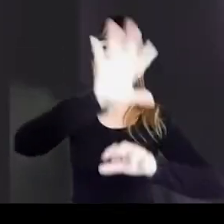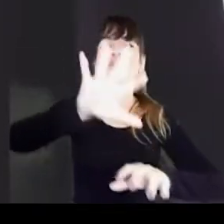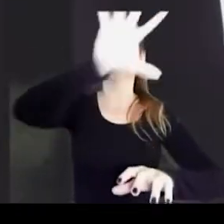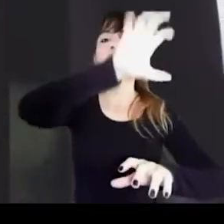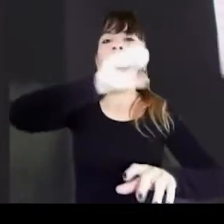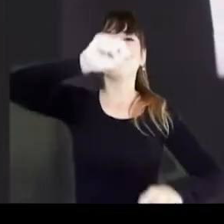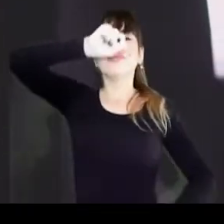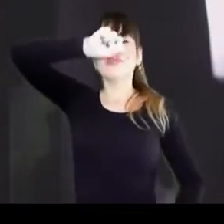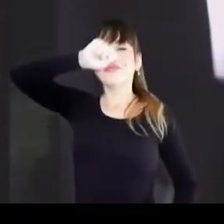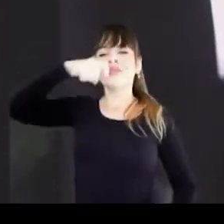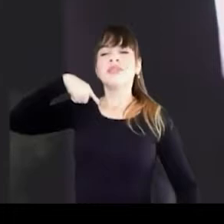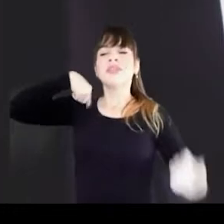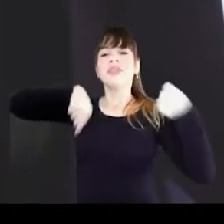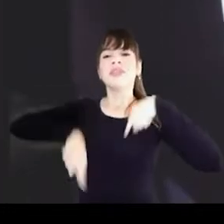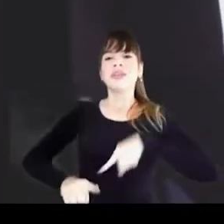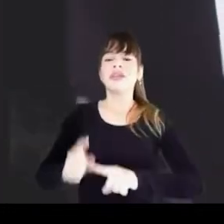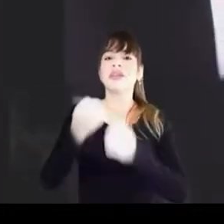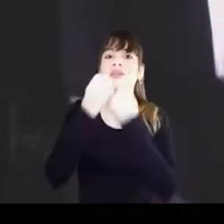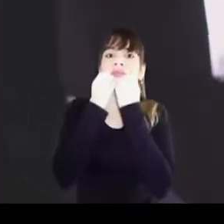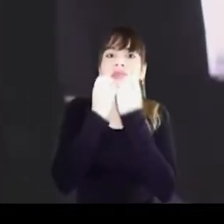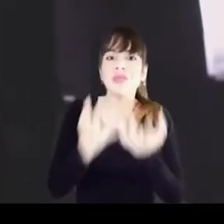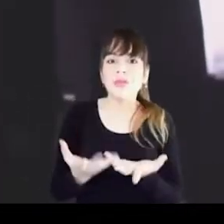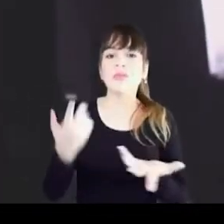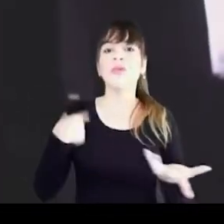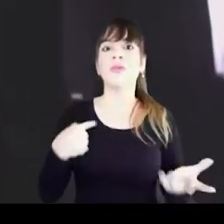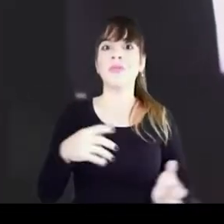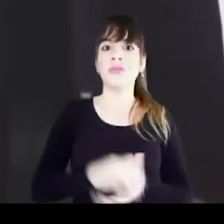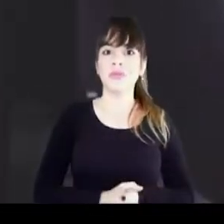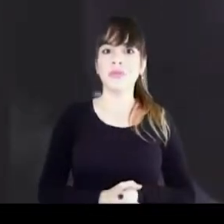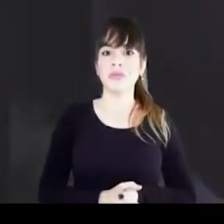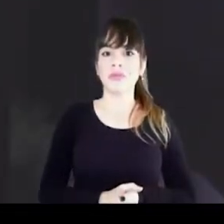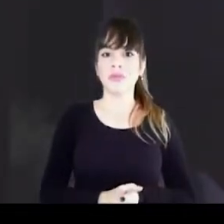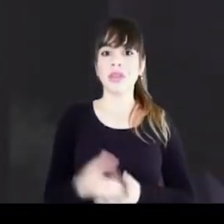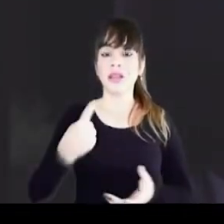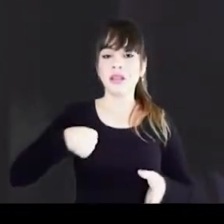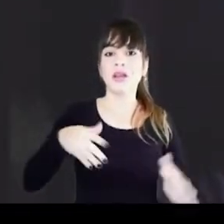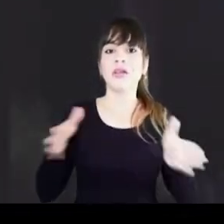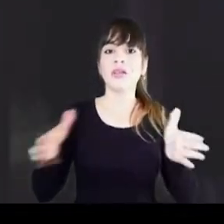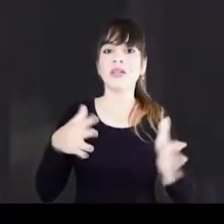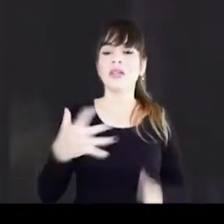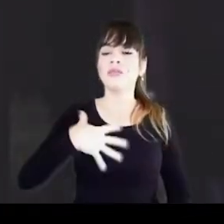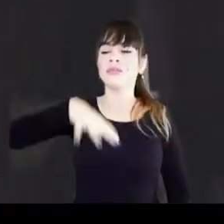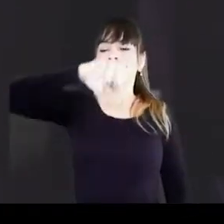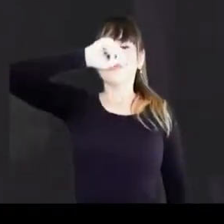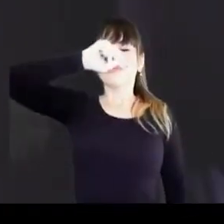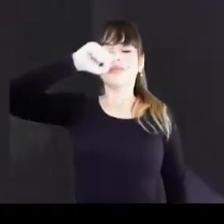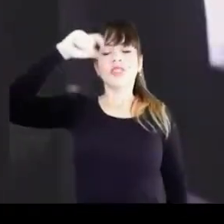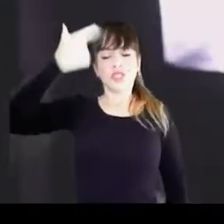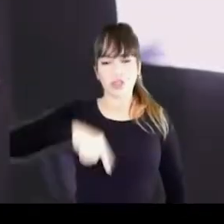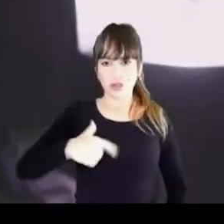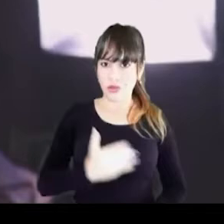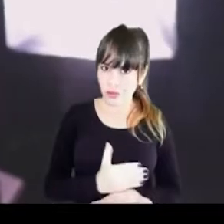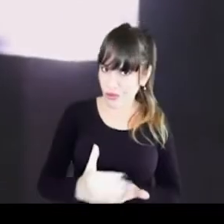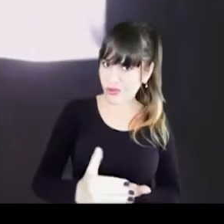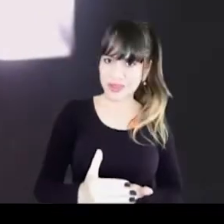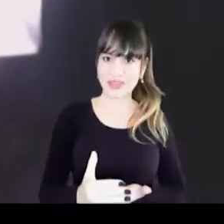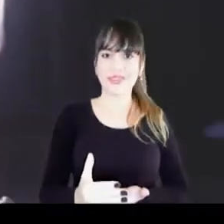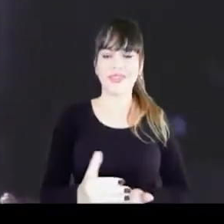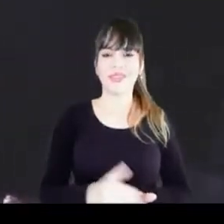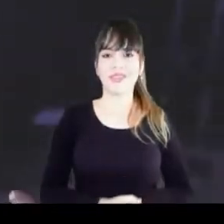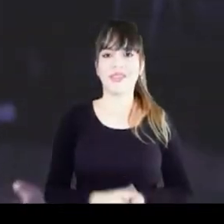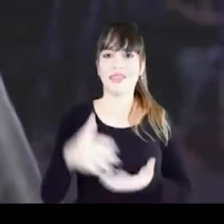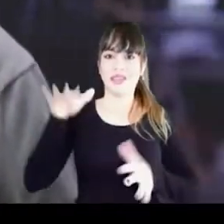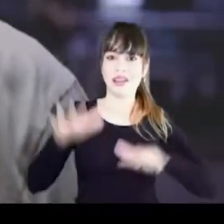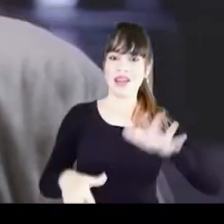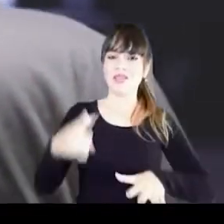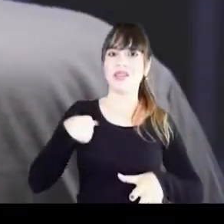para formar essa cena que é do Orlando. Eu entrava no estado, entrou no estado, respira e se começa. A câmera gira